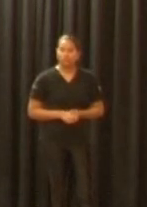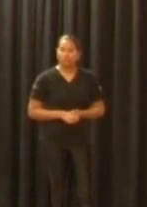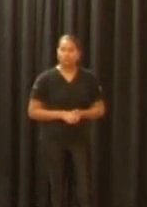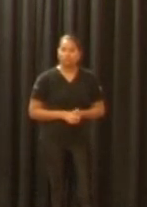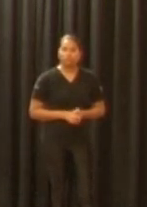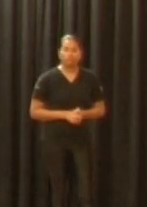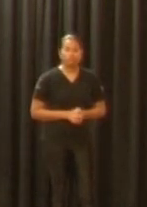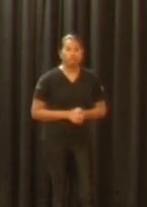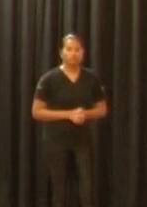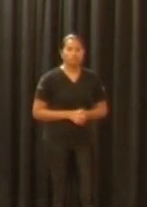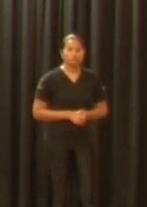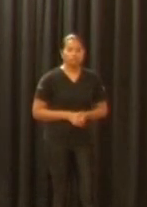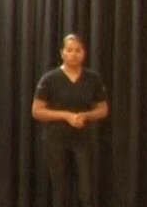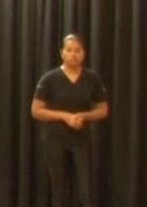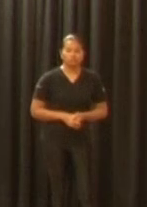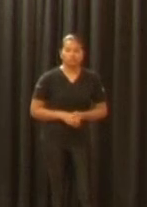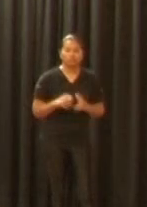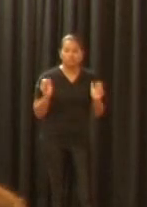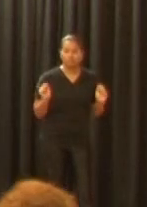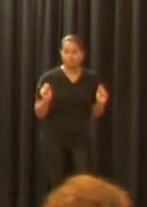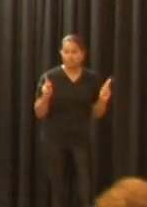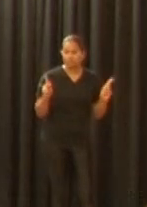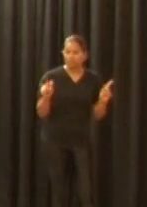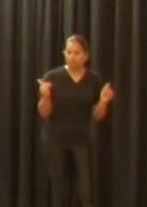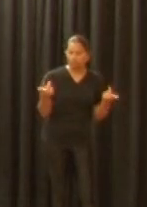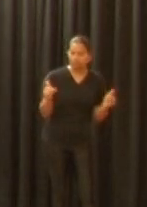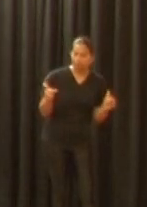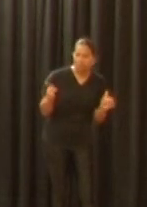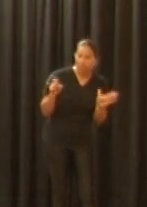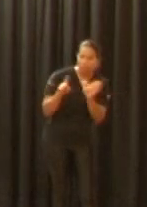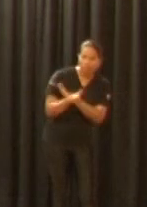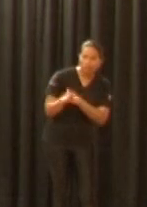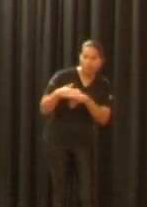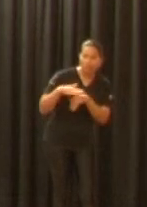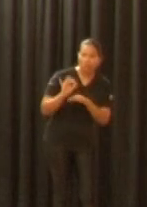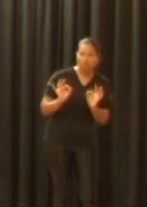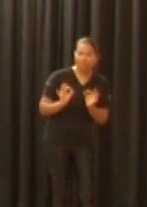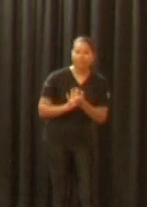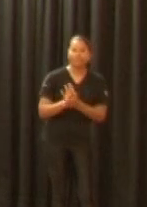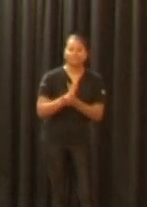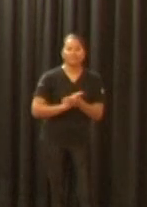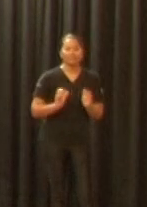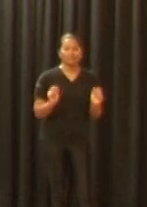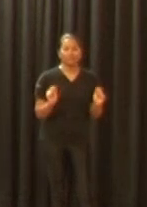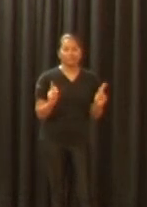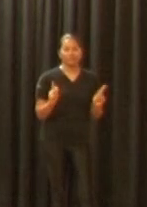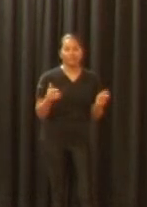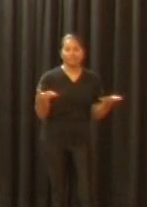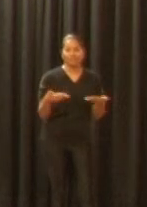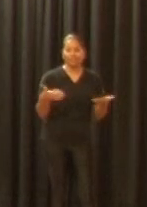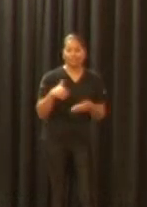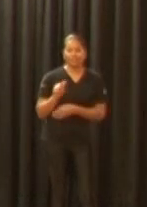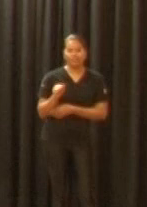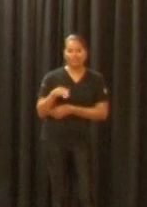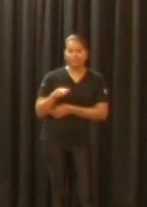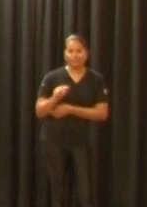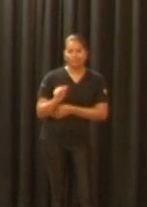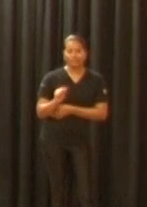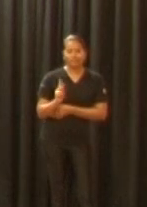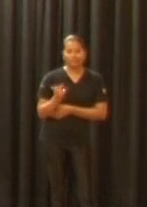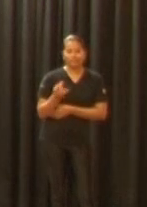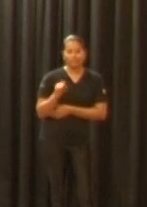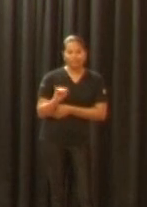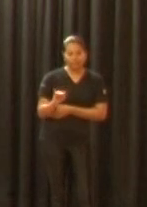não. Ok. Então, passar para a Anaí. E se a Márcia e a Marivete